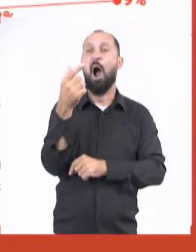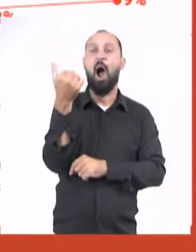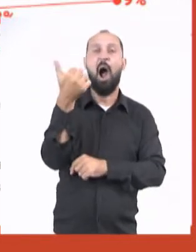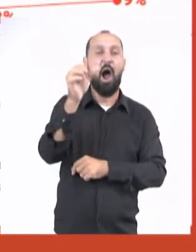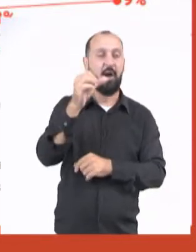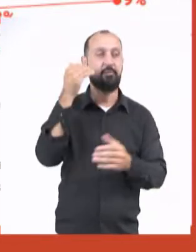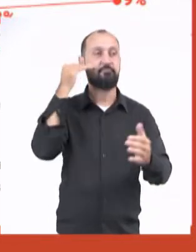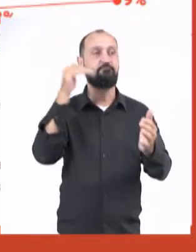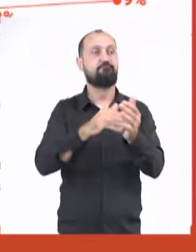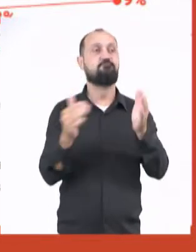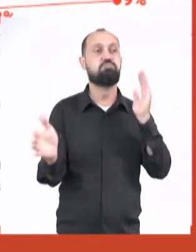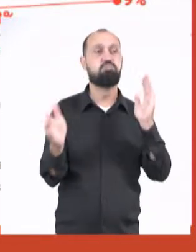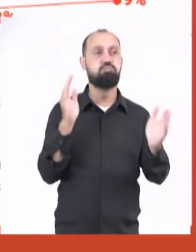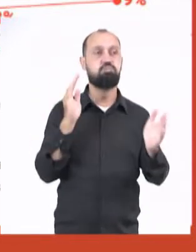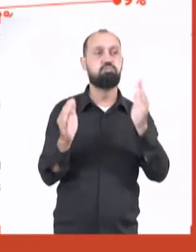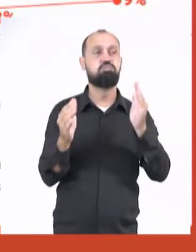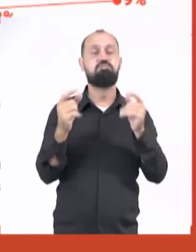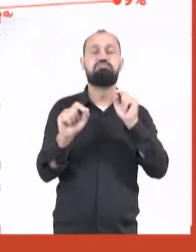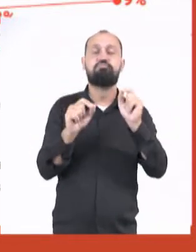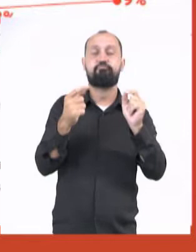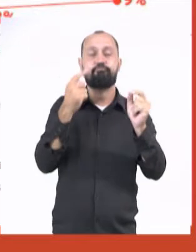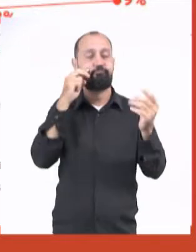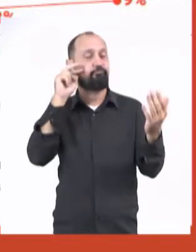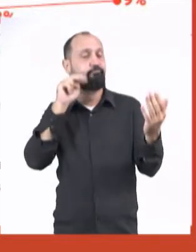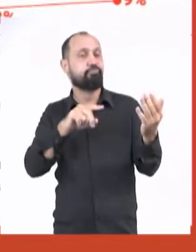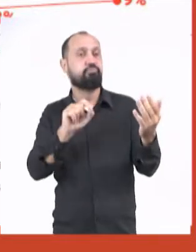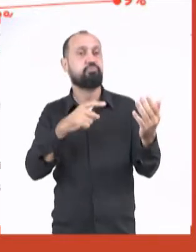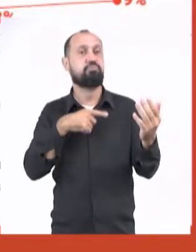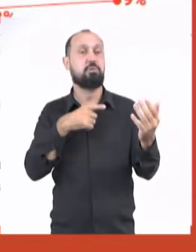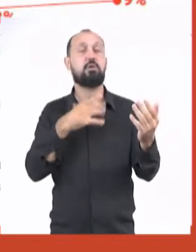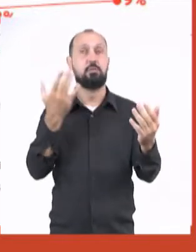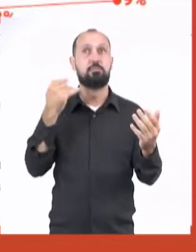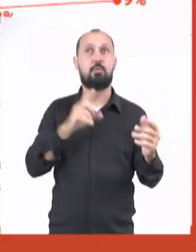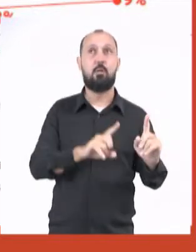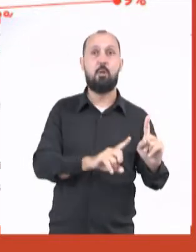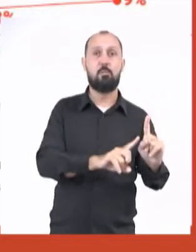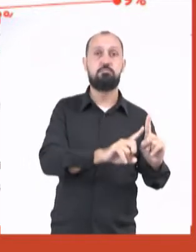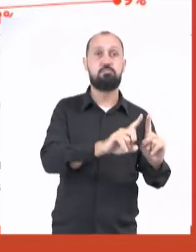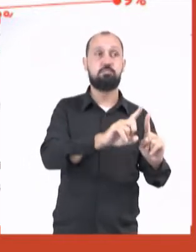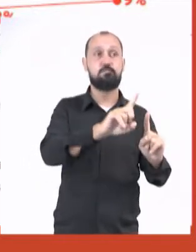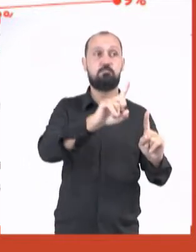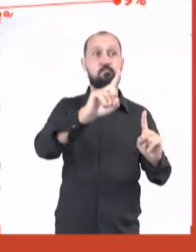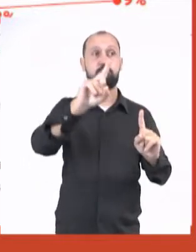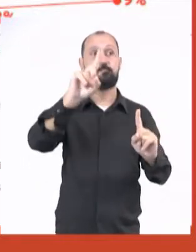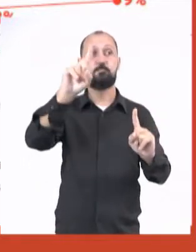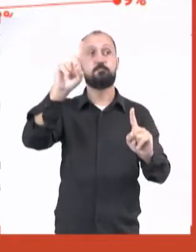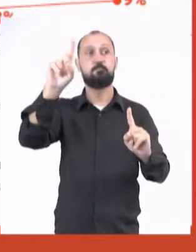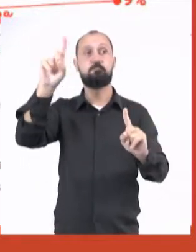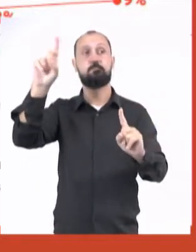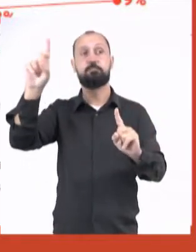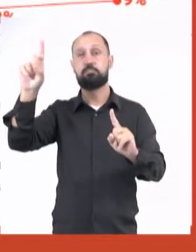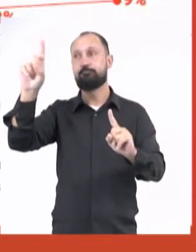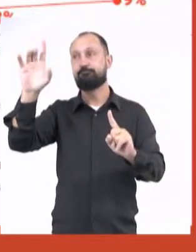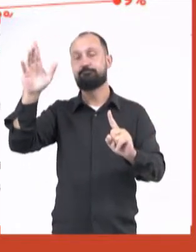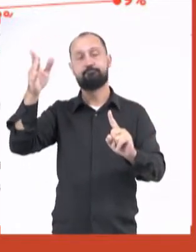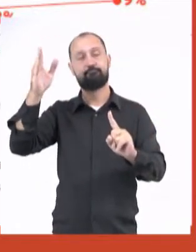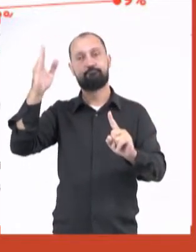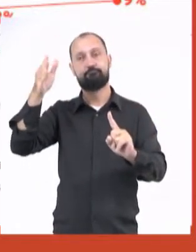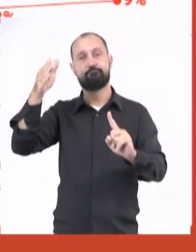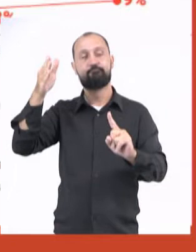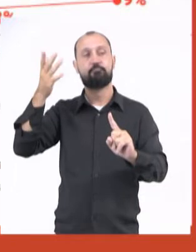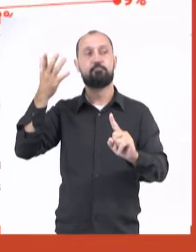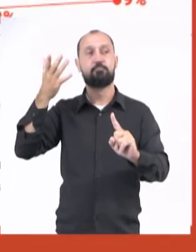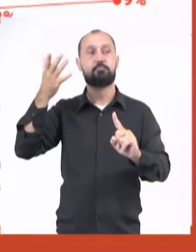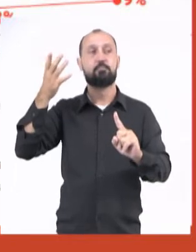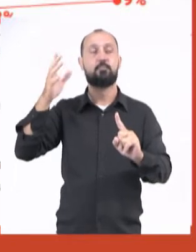2020 aí, né? Que aí em verde a gente pode ver que a gente tinha um avanço na segurança alimentar e nutricional até a